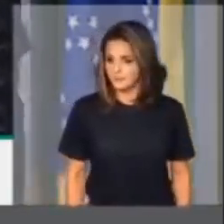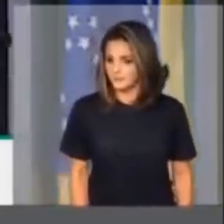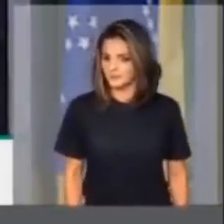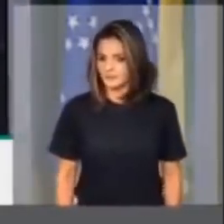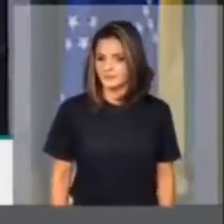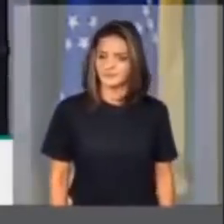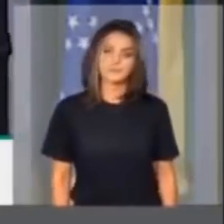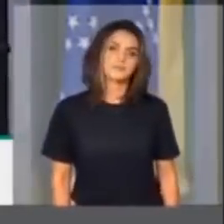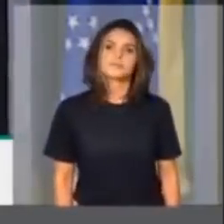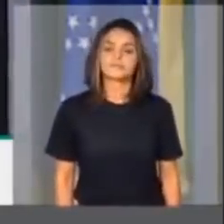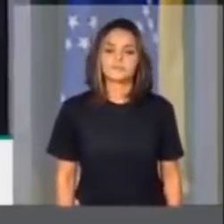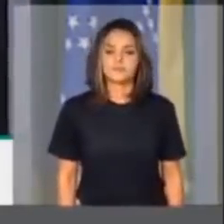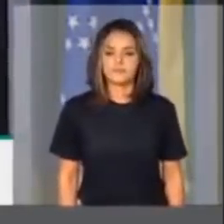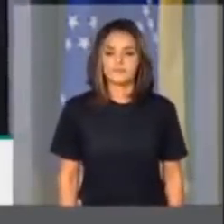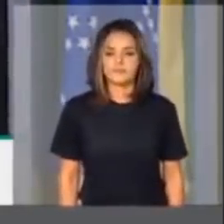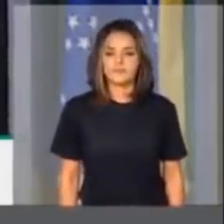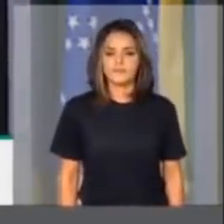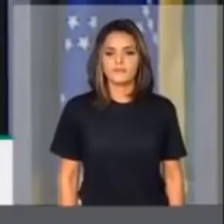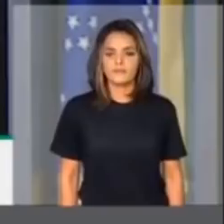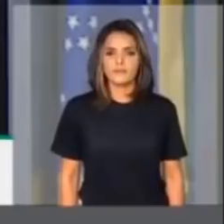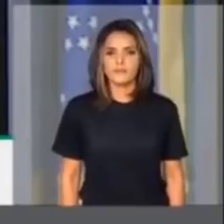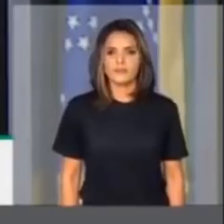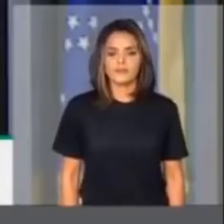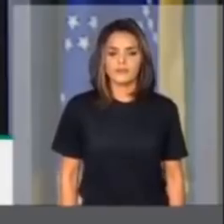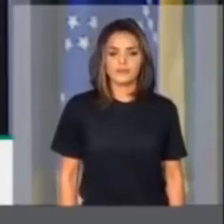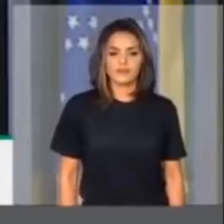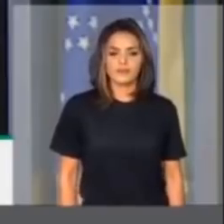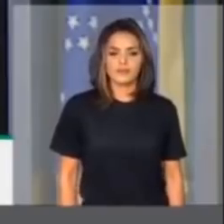Só para concluir, deputado, por favor, para concluir.